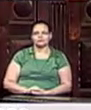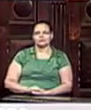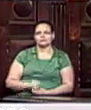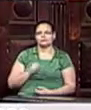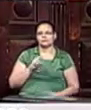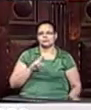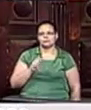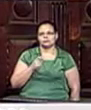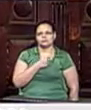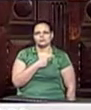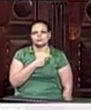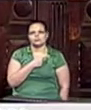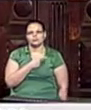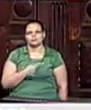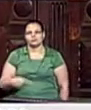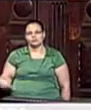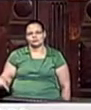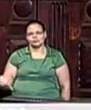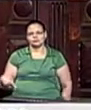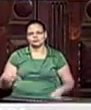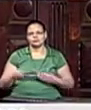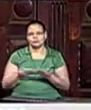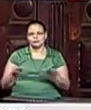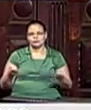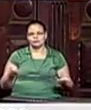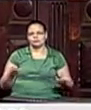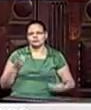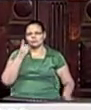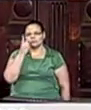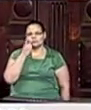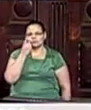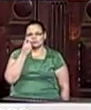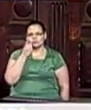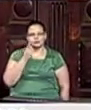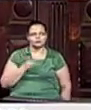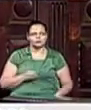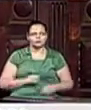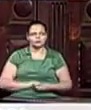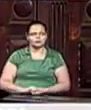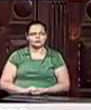Senhora Presidente, senhoras e senhores deputados,